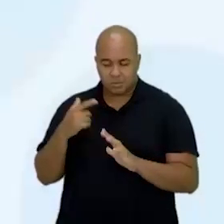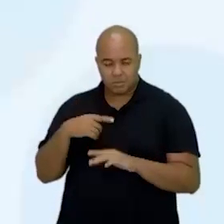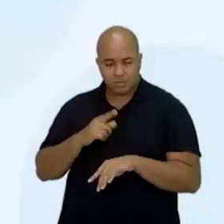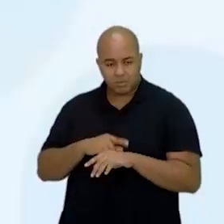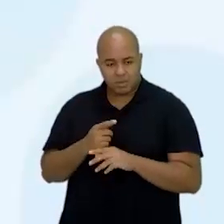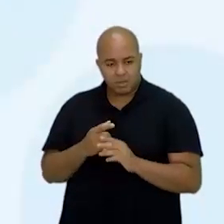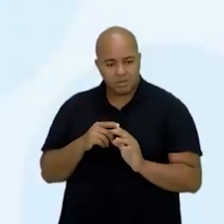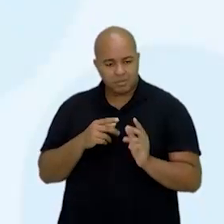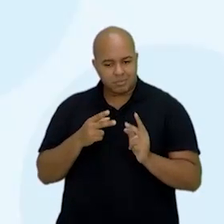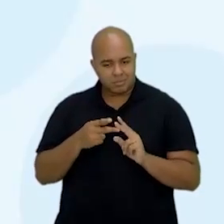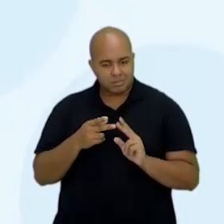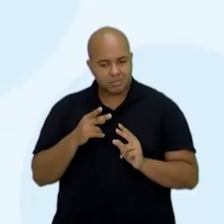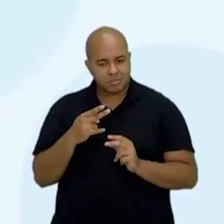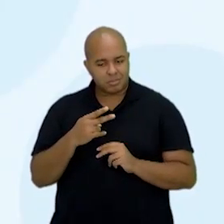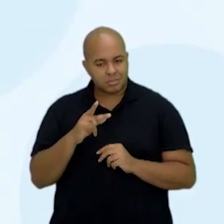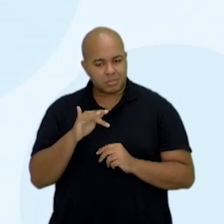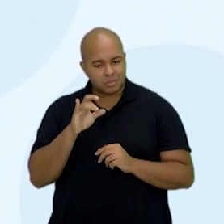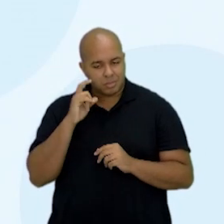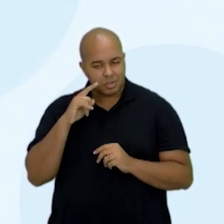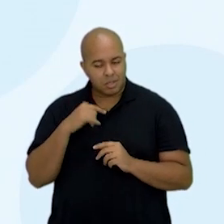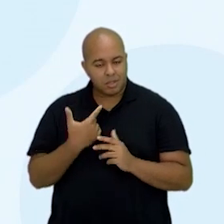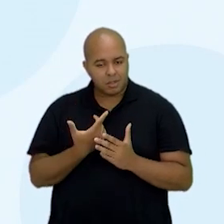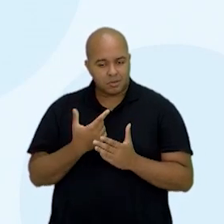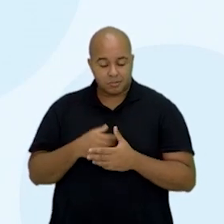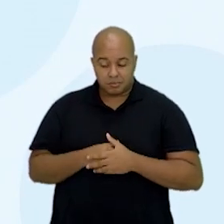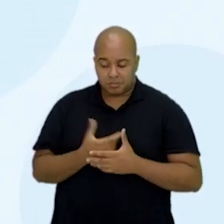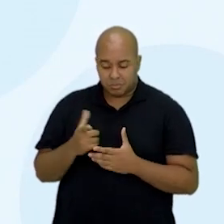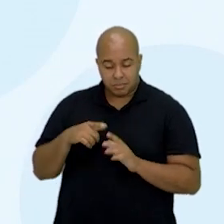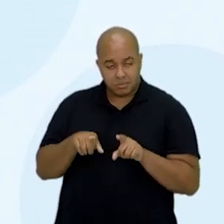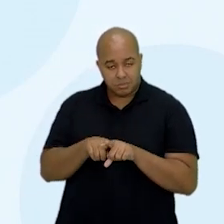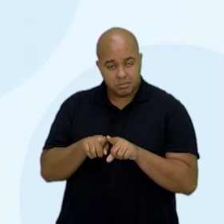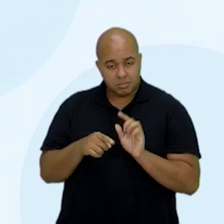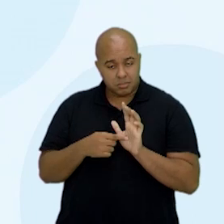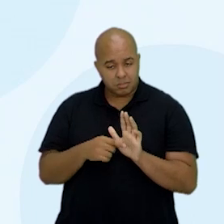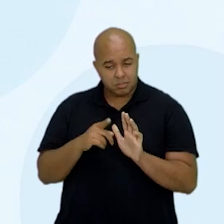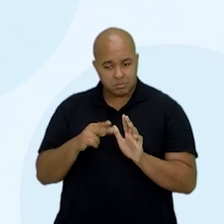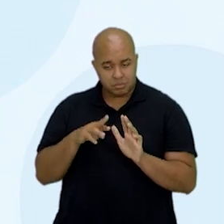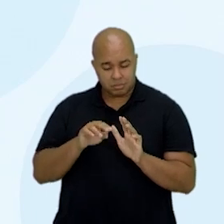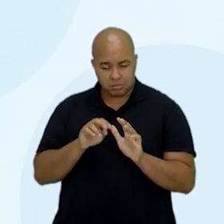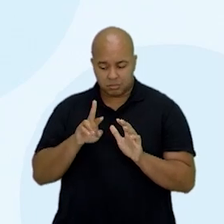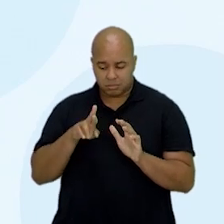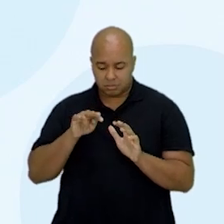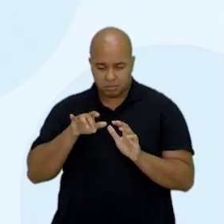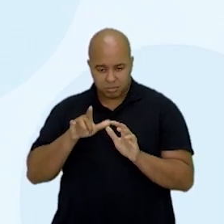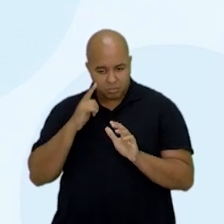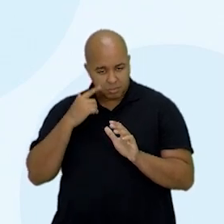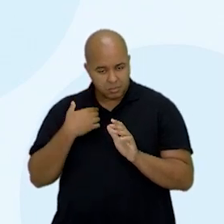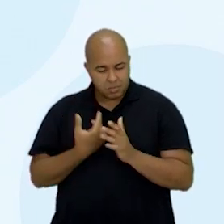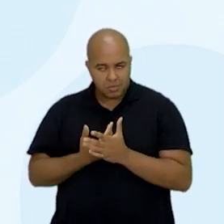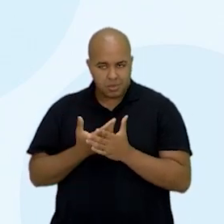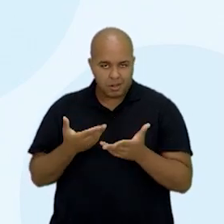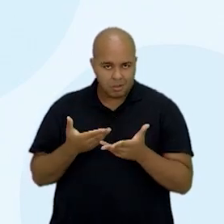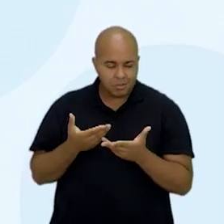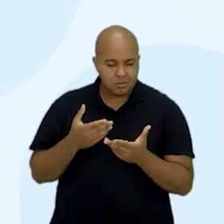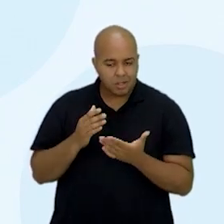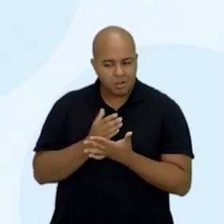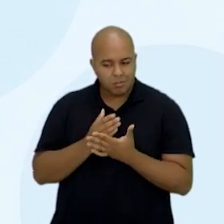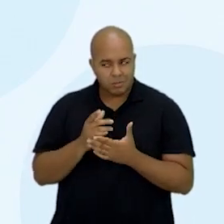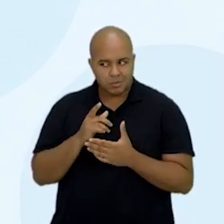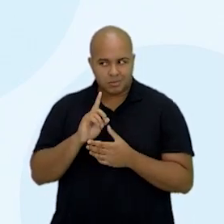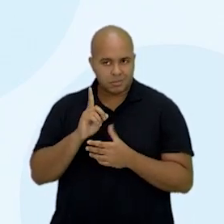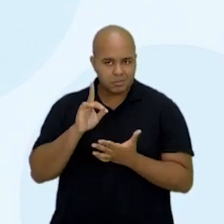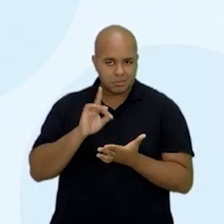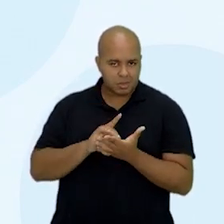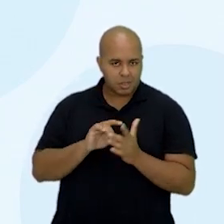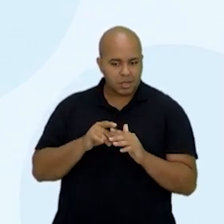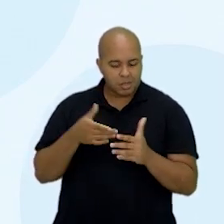momento é essa ela também chamada de present real ou seja algo que não